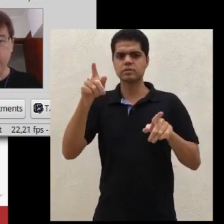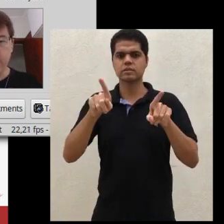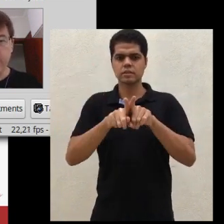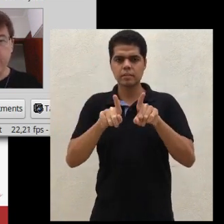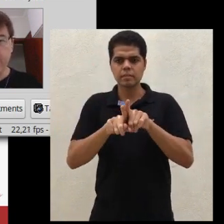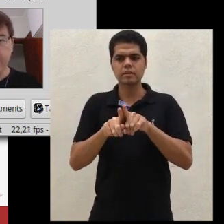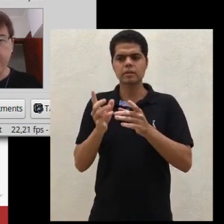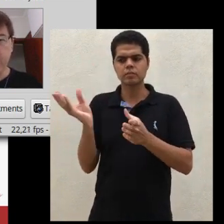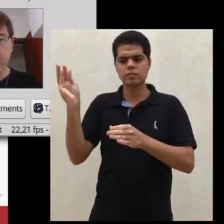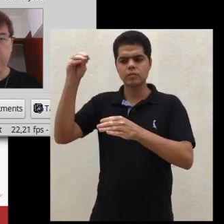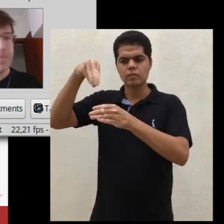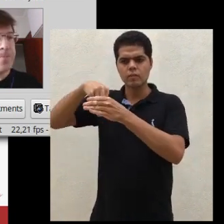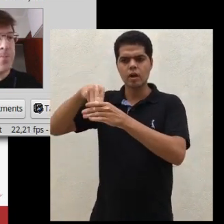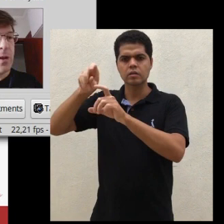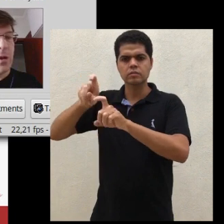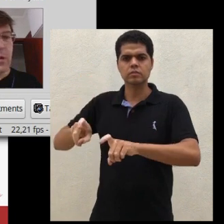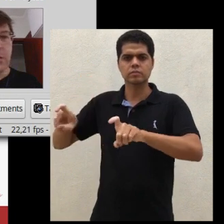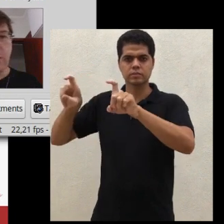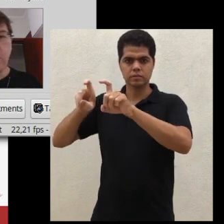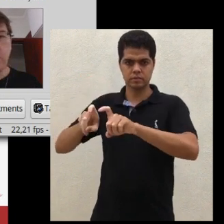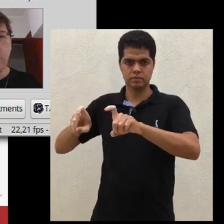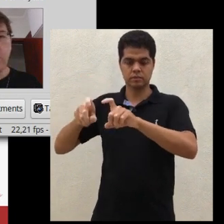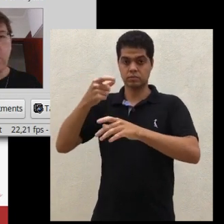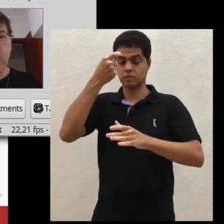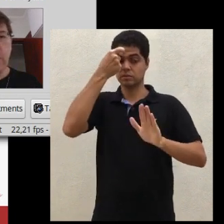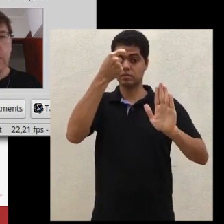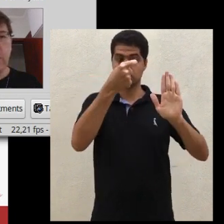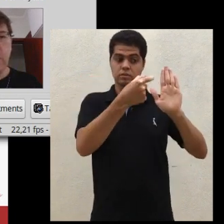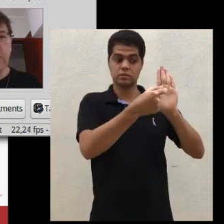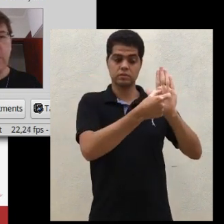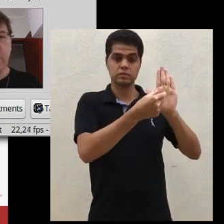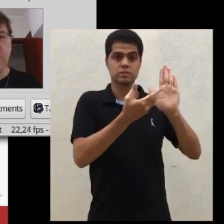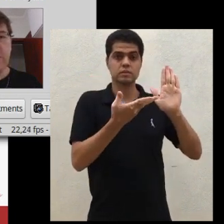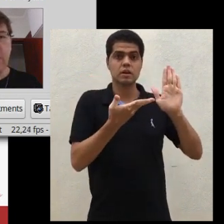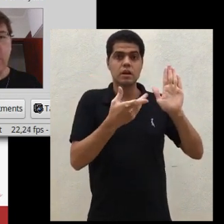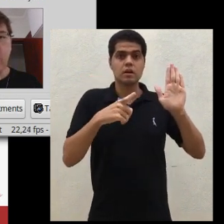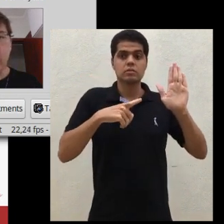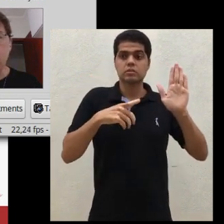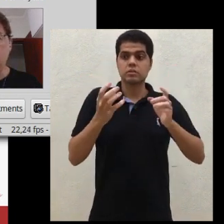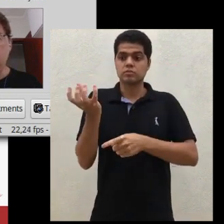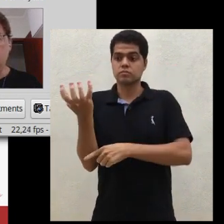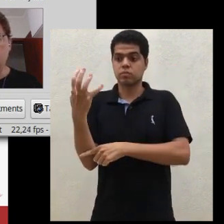humana, tá? Então, a inteligência